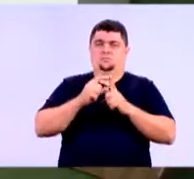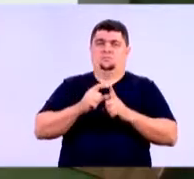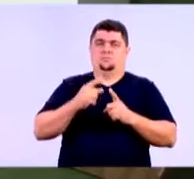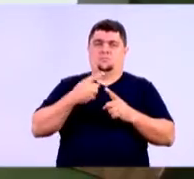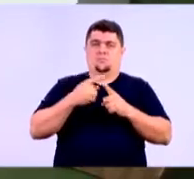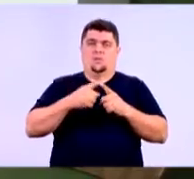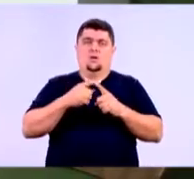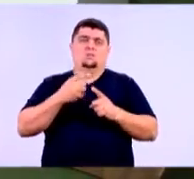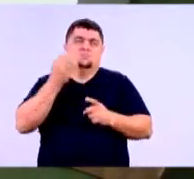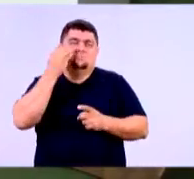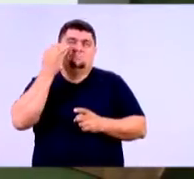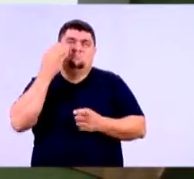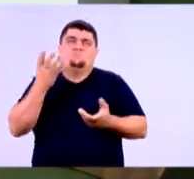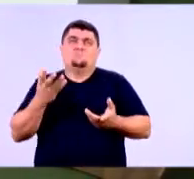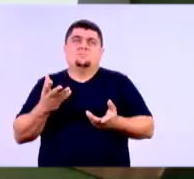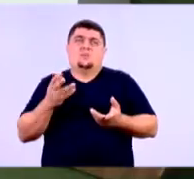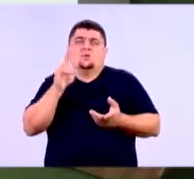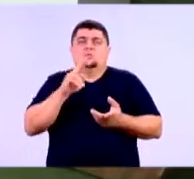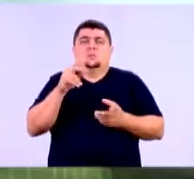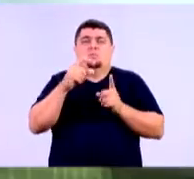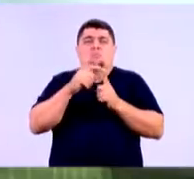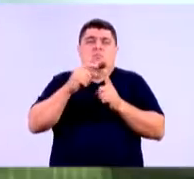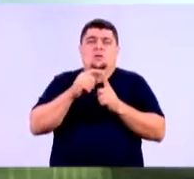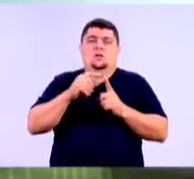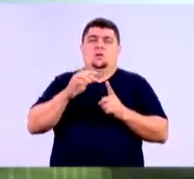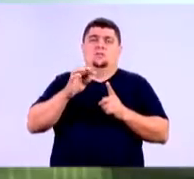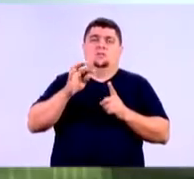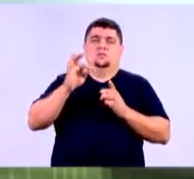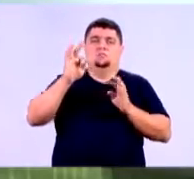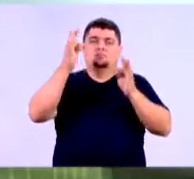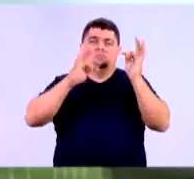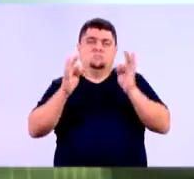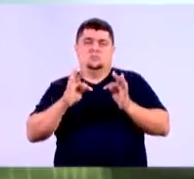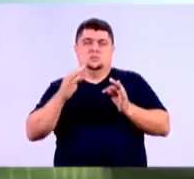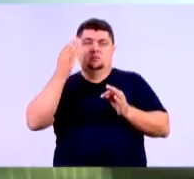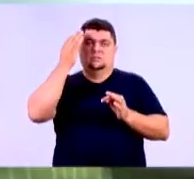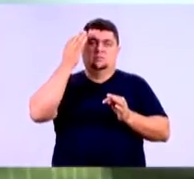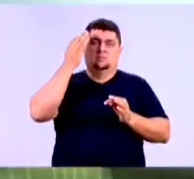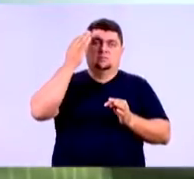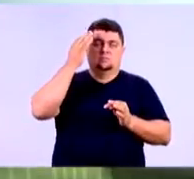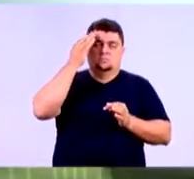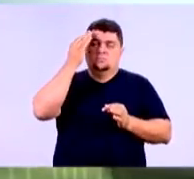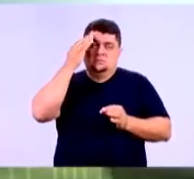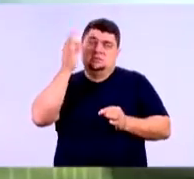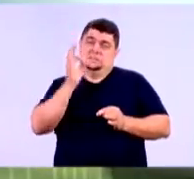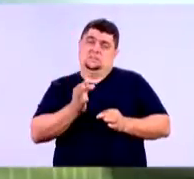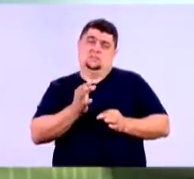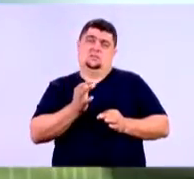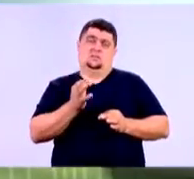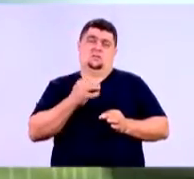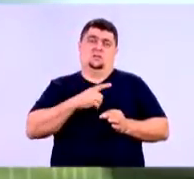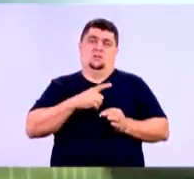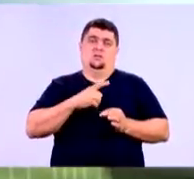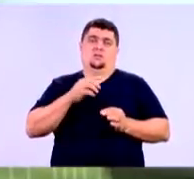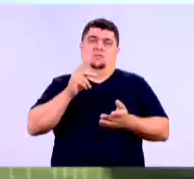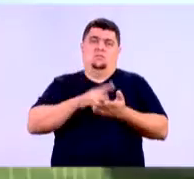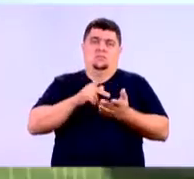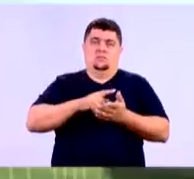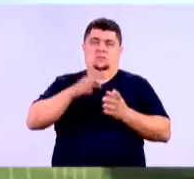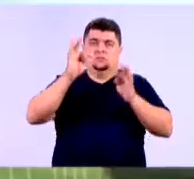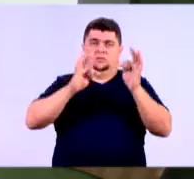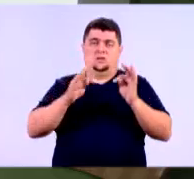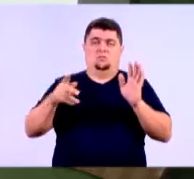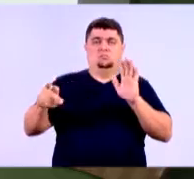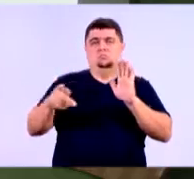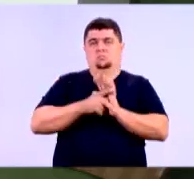gente está tentando, assim, a gente está usar um vocabulário mais técnico, a gente espera que vocês estejam entendendo, e a gente está discutindo os termos aqui realmente, né, de um técnico em